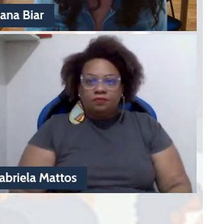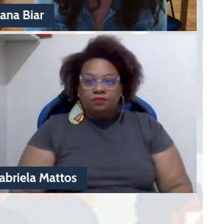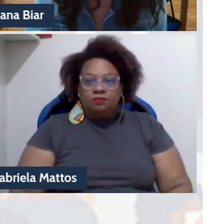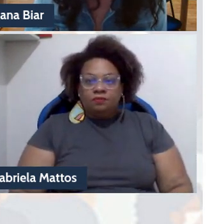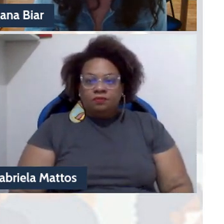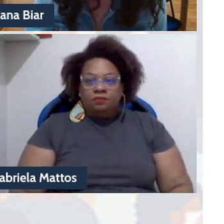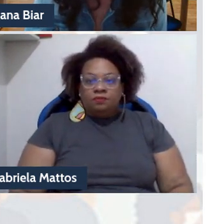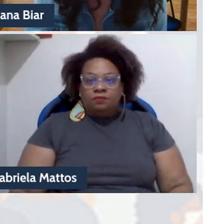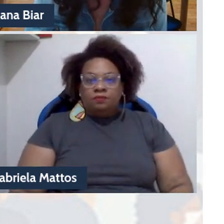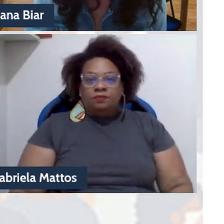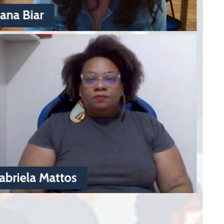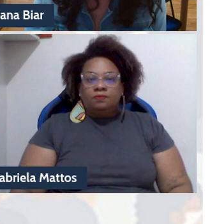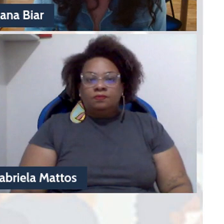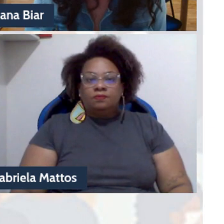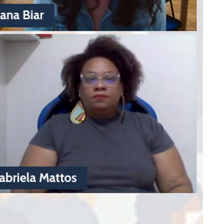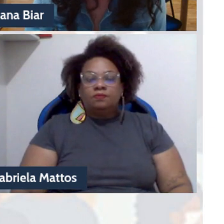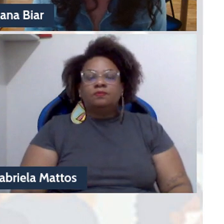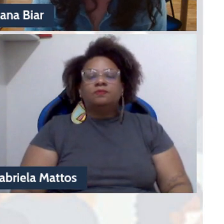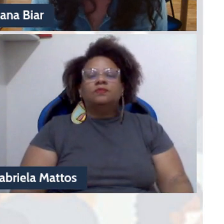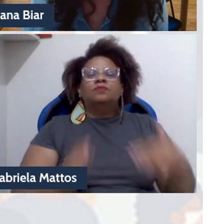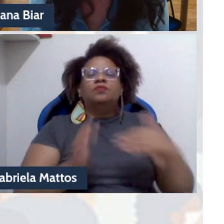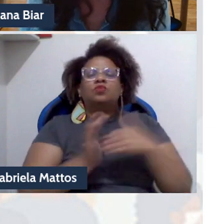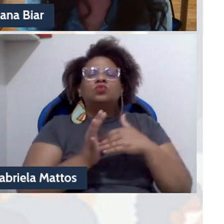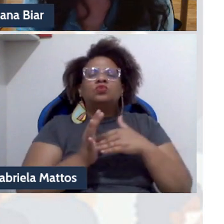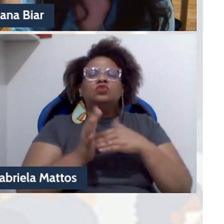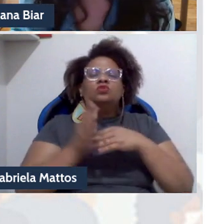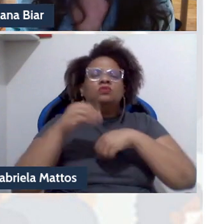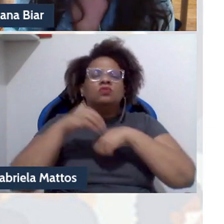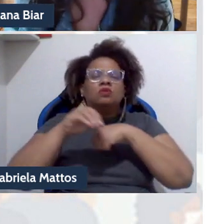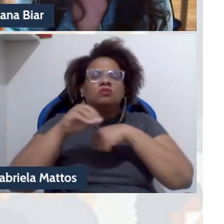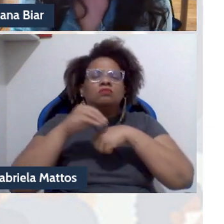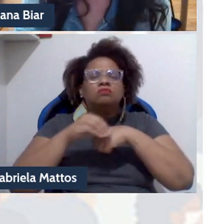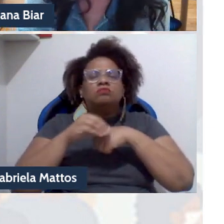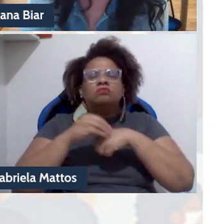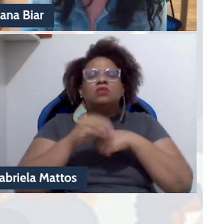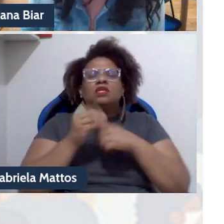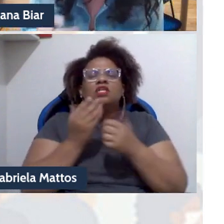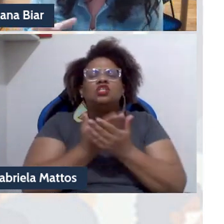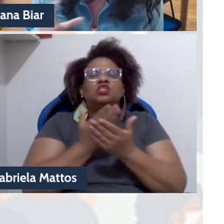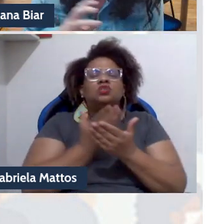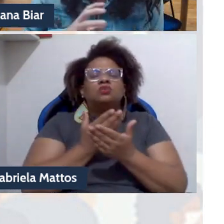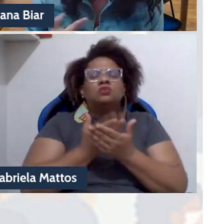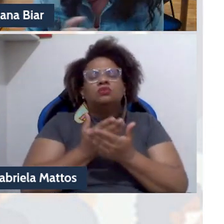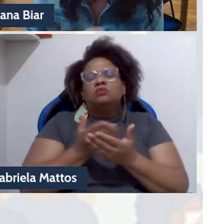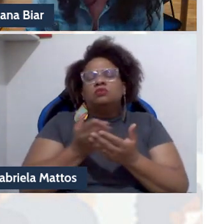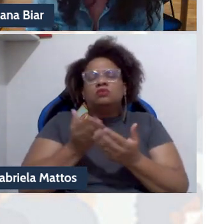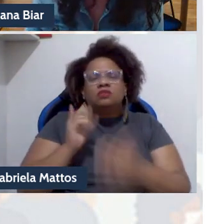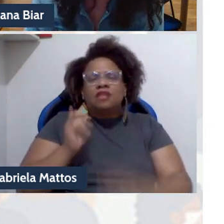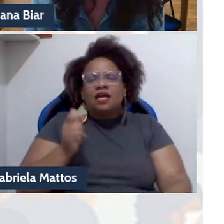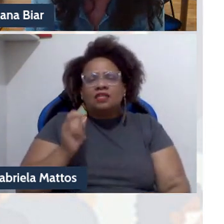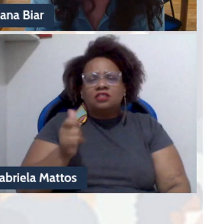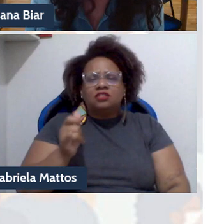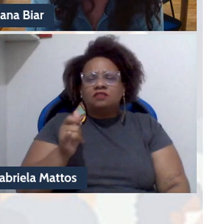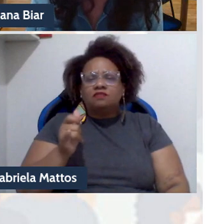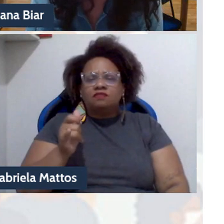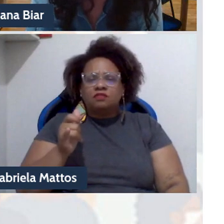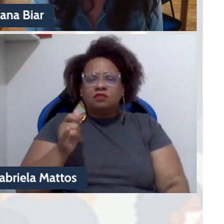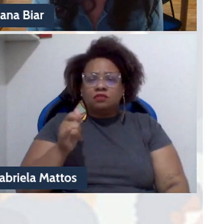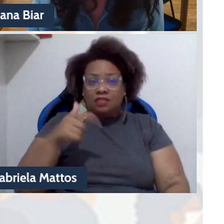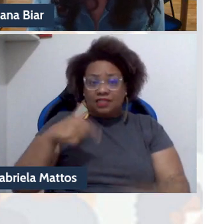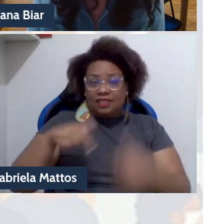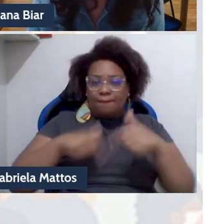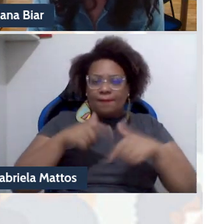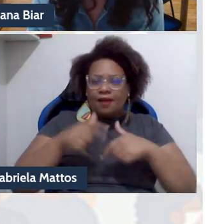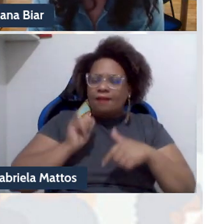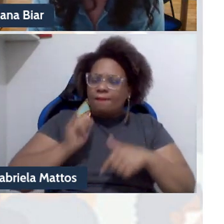a natureza discursiva ou indexical dos estudos da narrativa, né? A gente está, quando trabalha com narrativa, o tempo